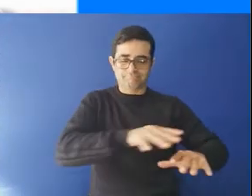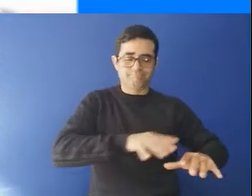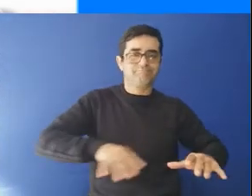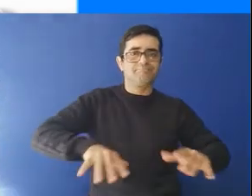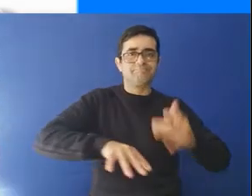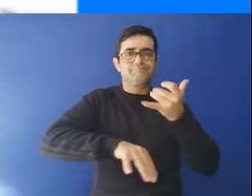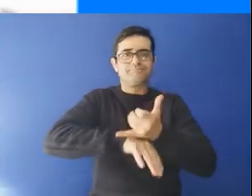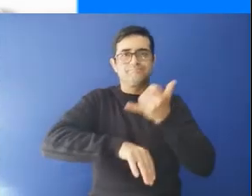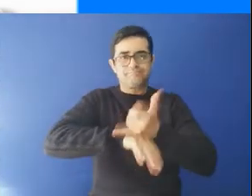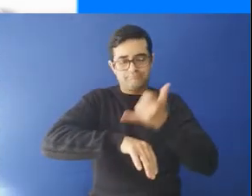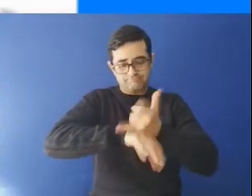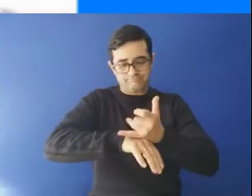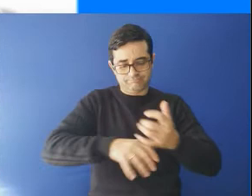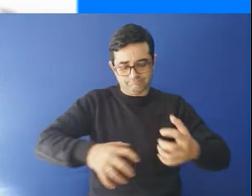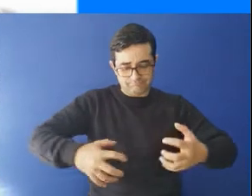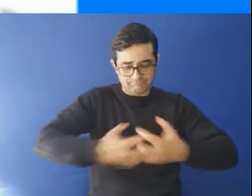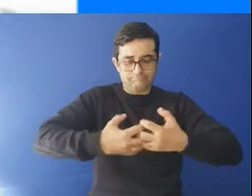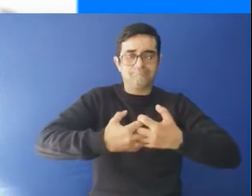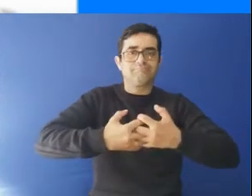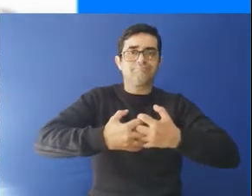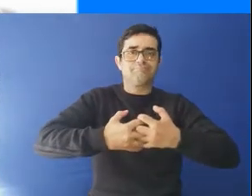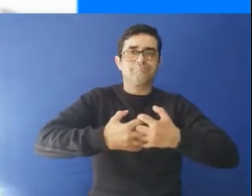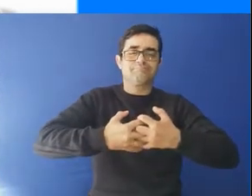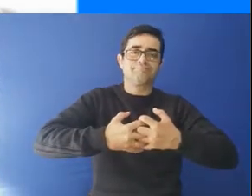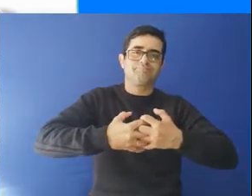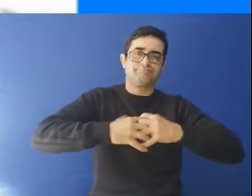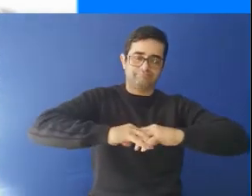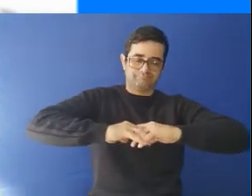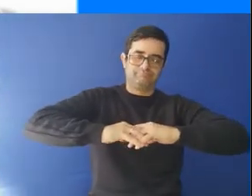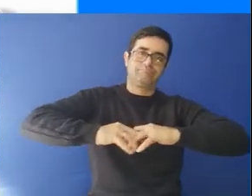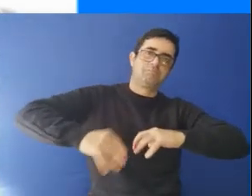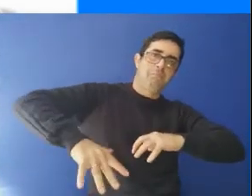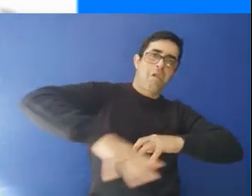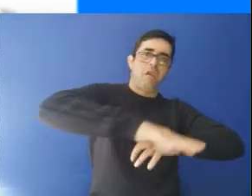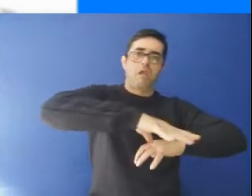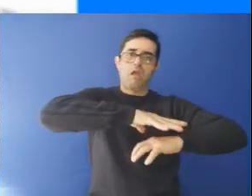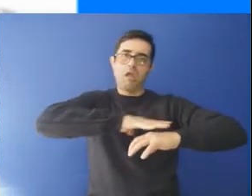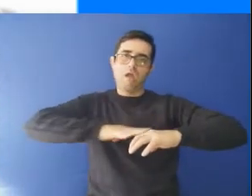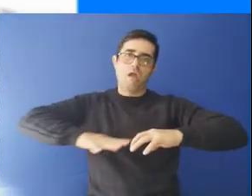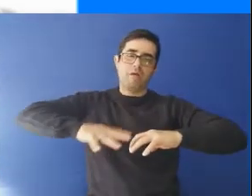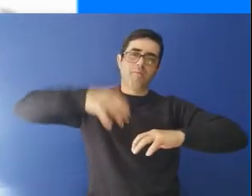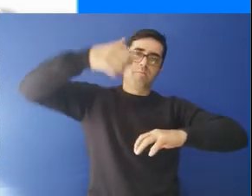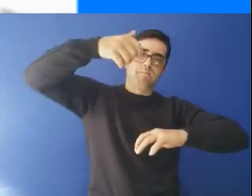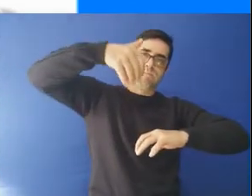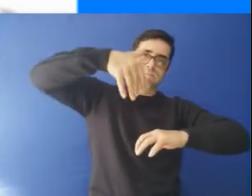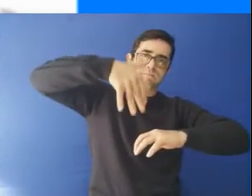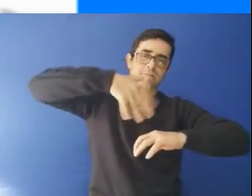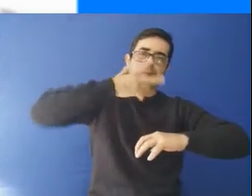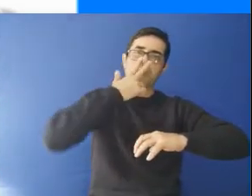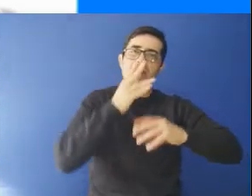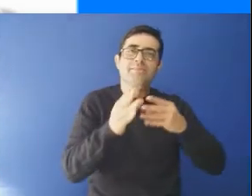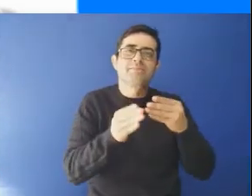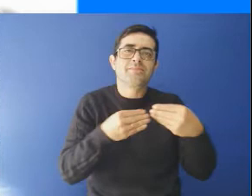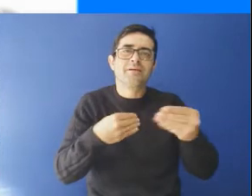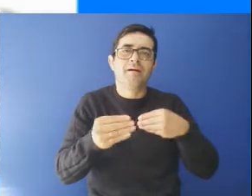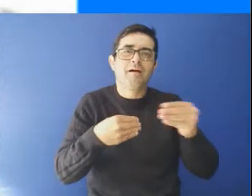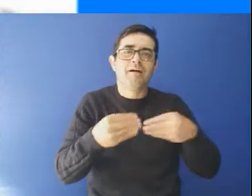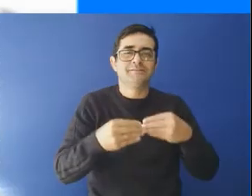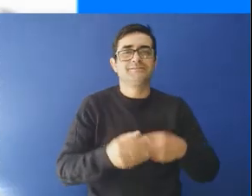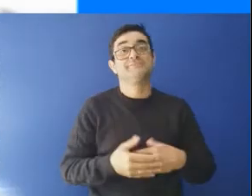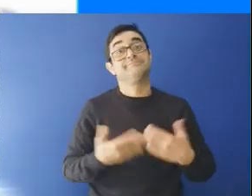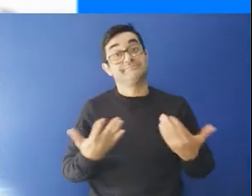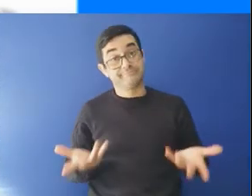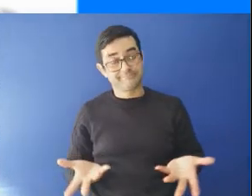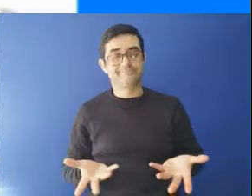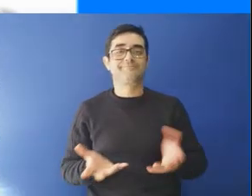água se hidrolisam e formam esse gel que se expande e que tem uma característica plástica. É exatamente por